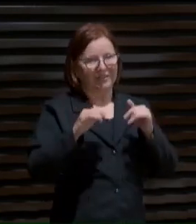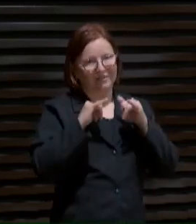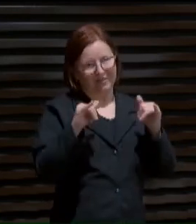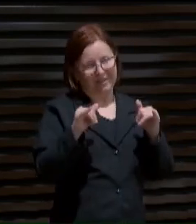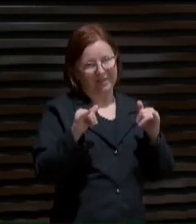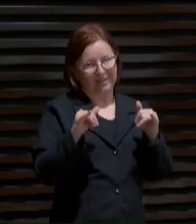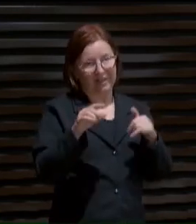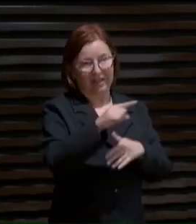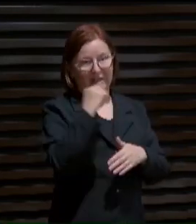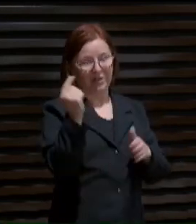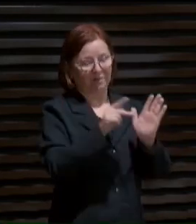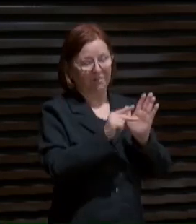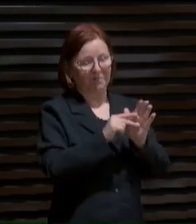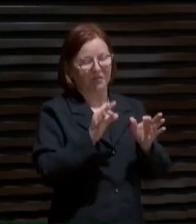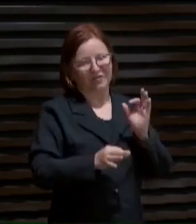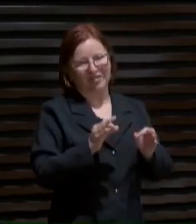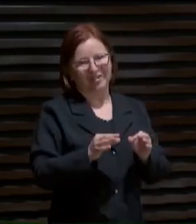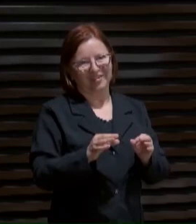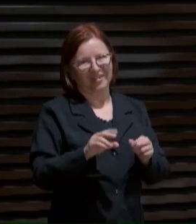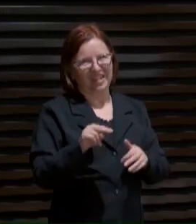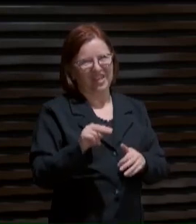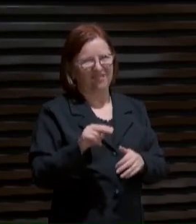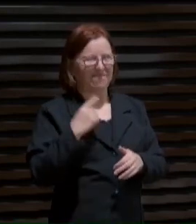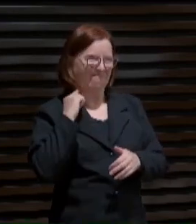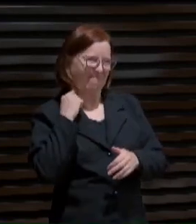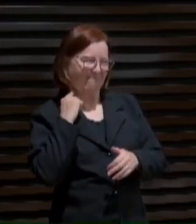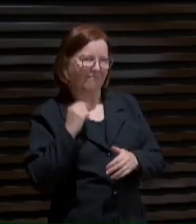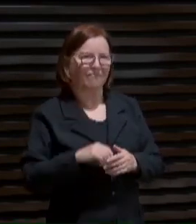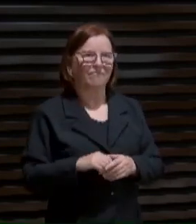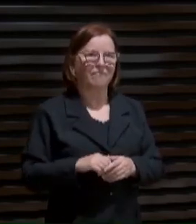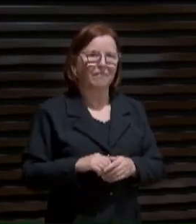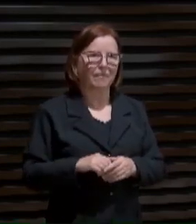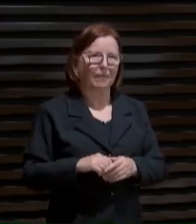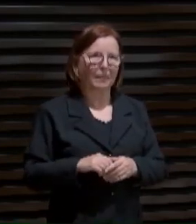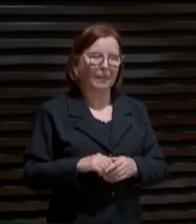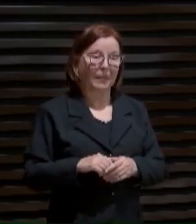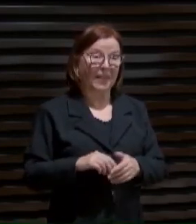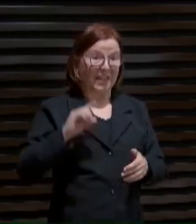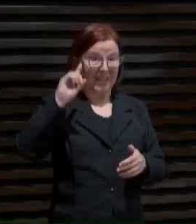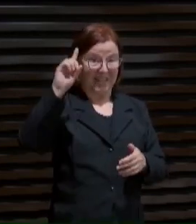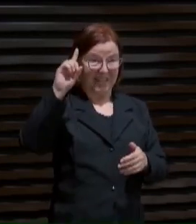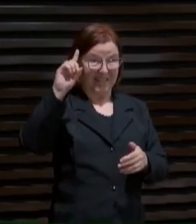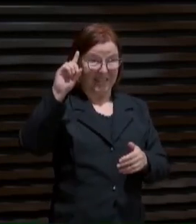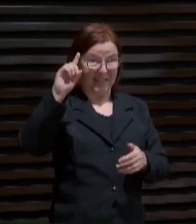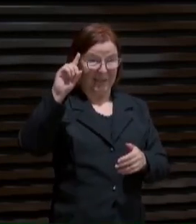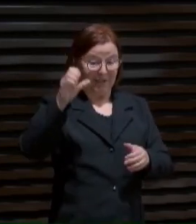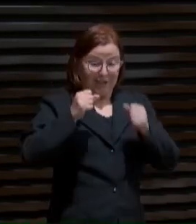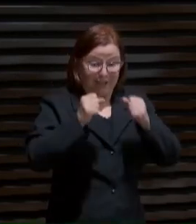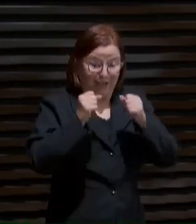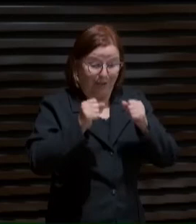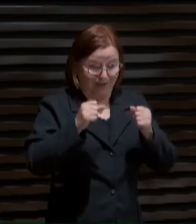trapos de imundícia e e a verdade é que Deus está sacudindo o nosso mundo